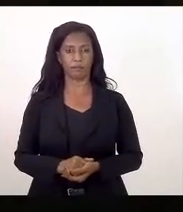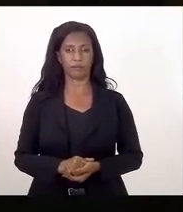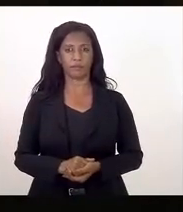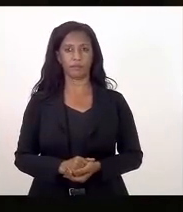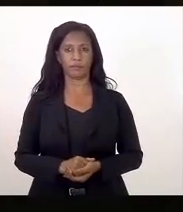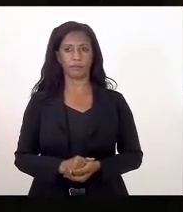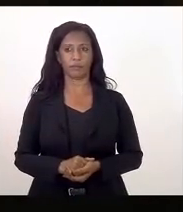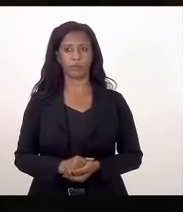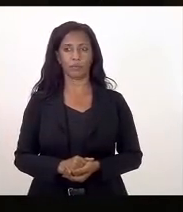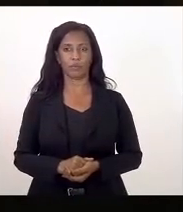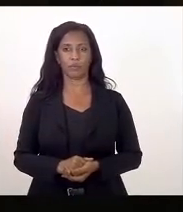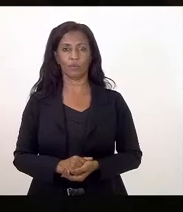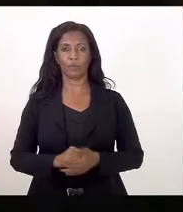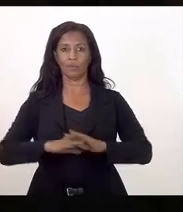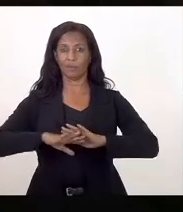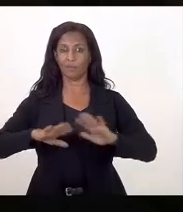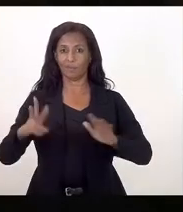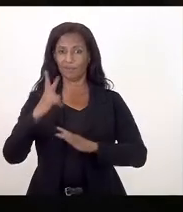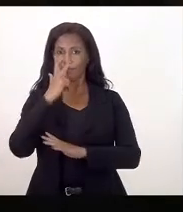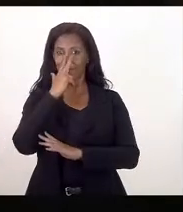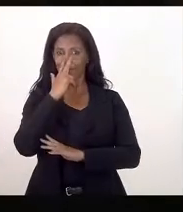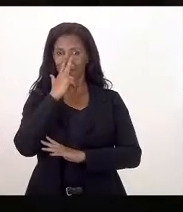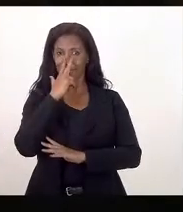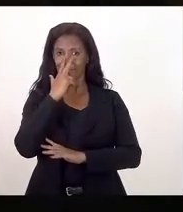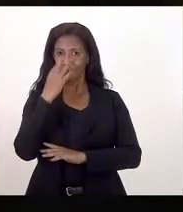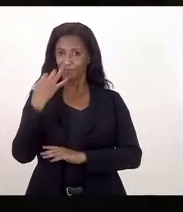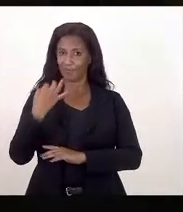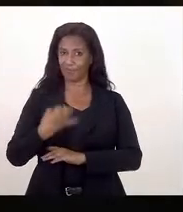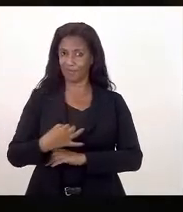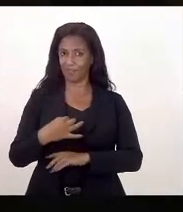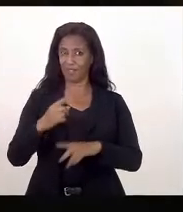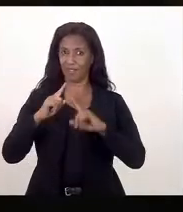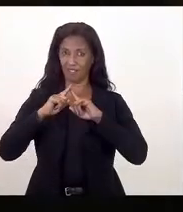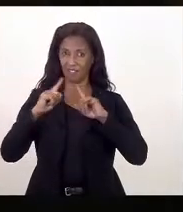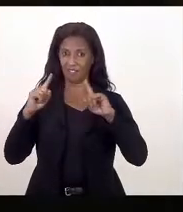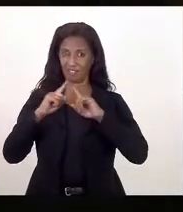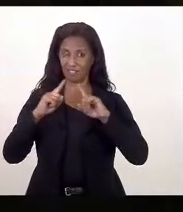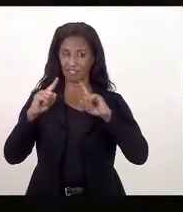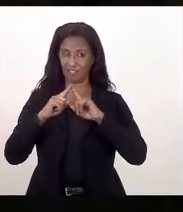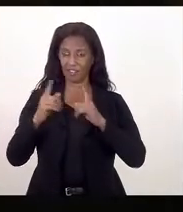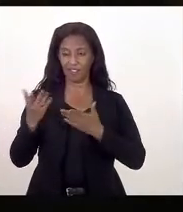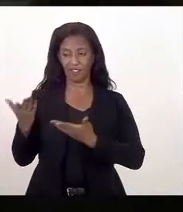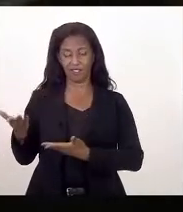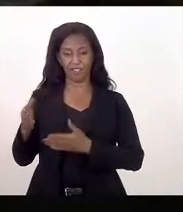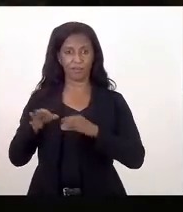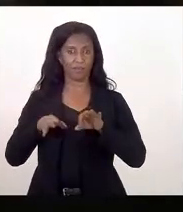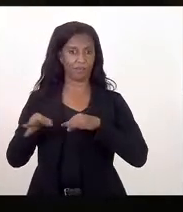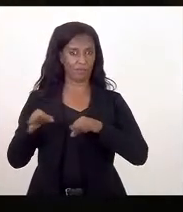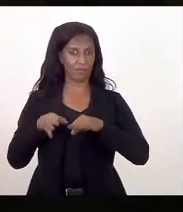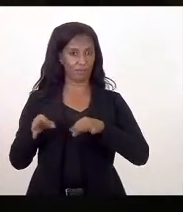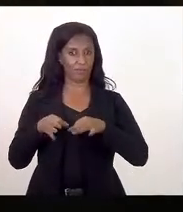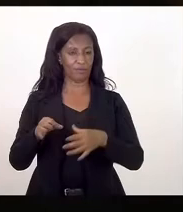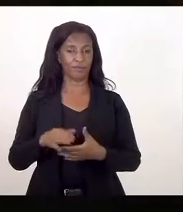não me parece pertinente a crítica que este projeto